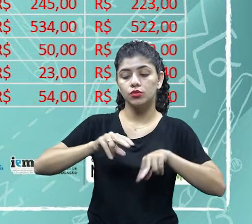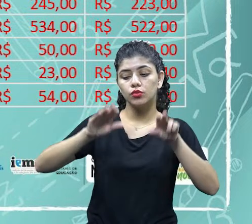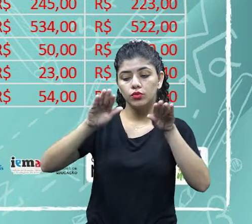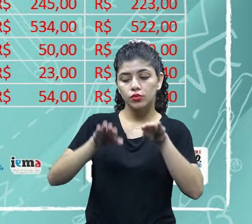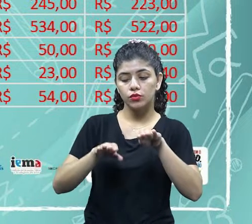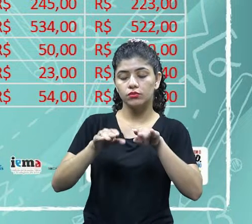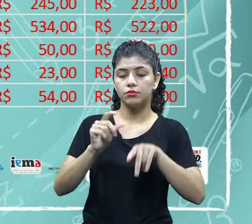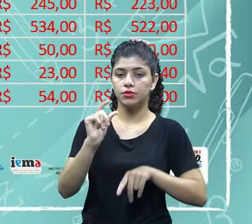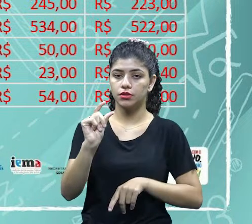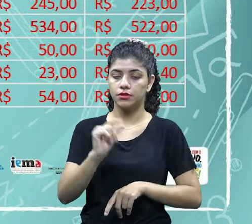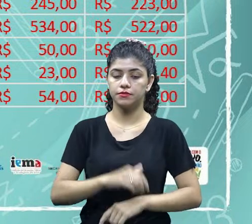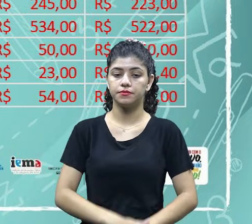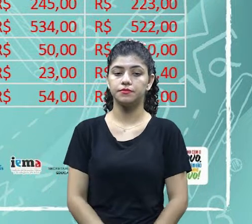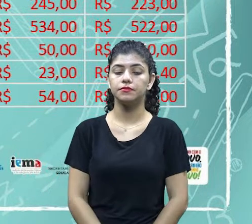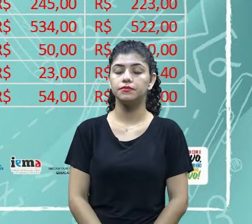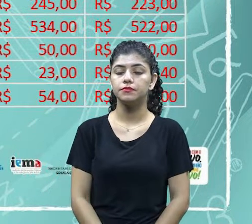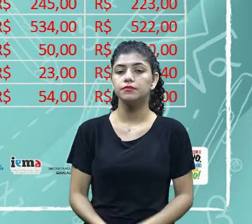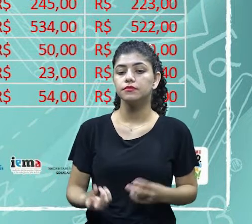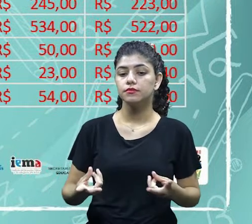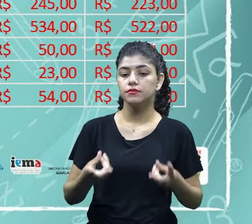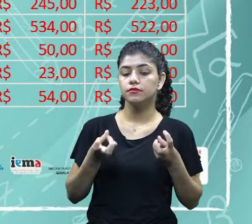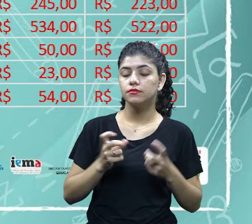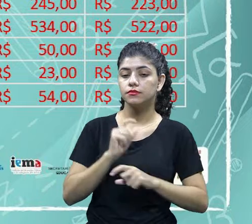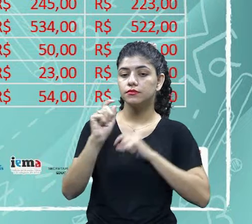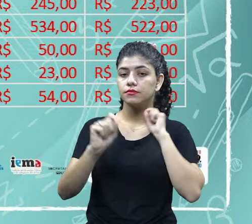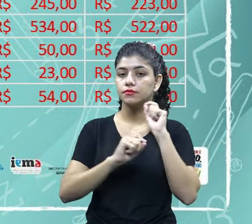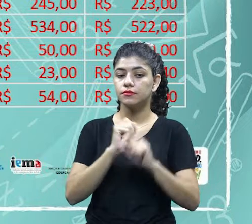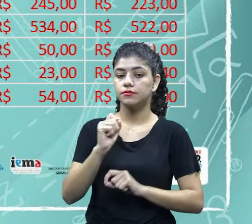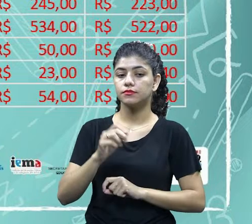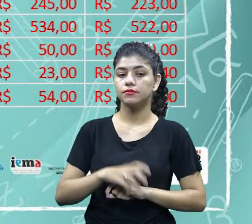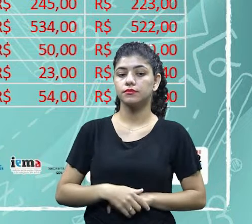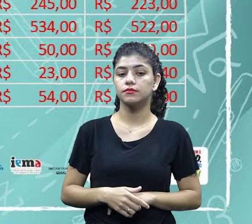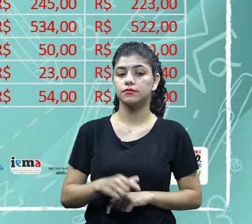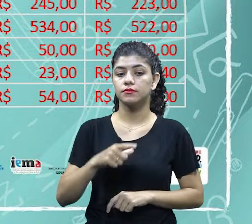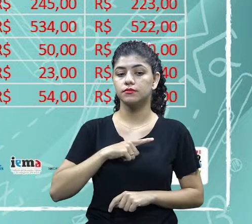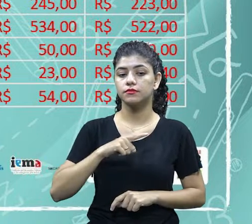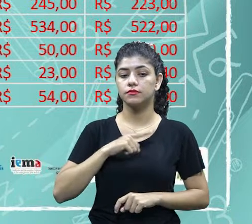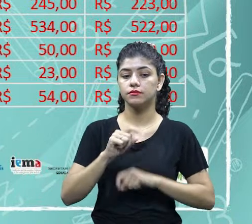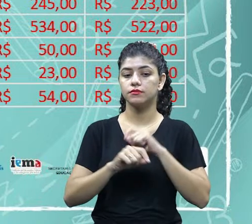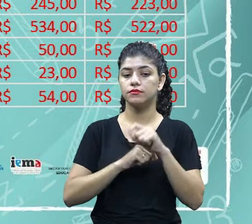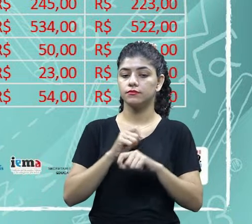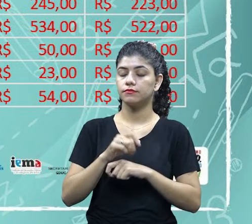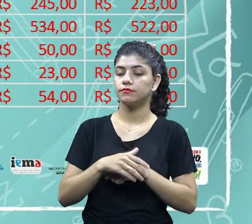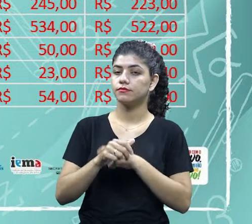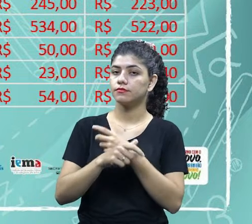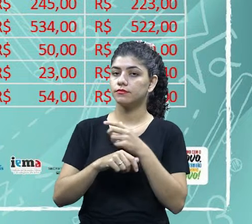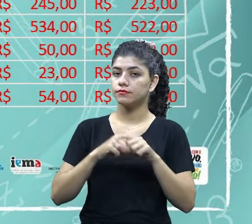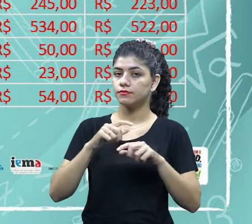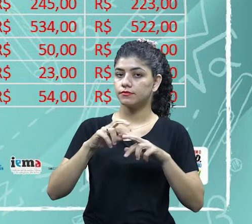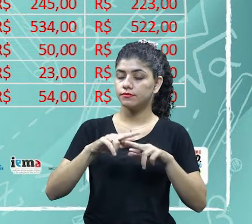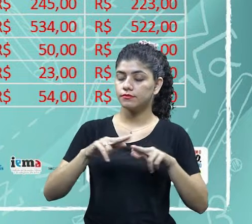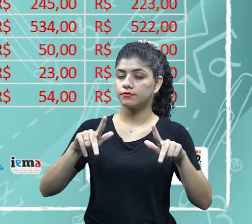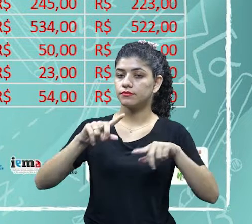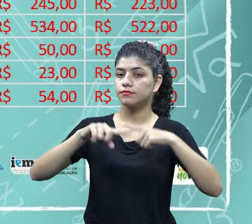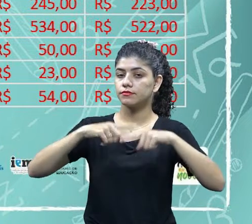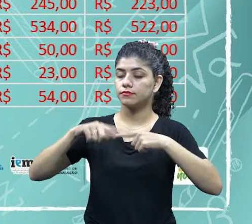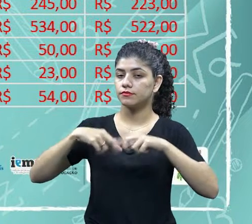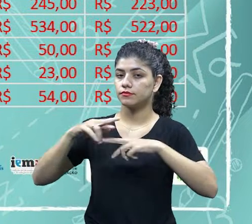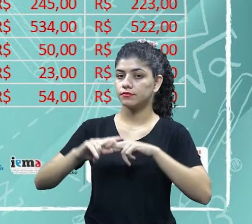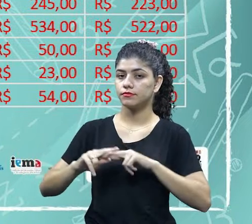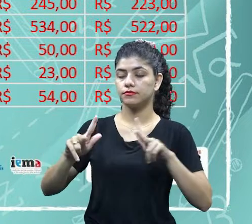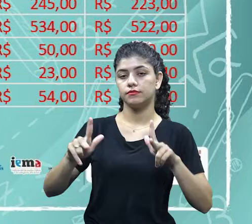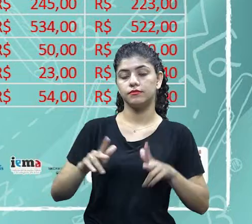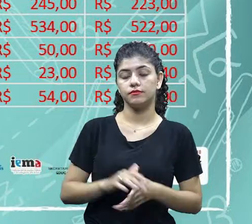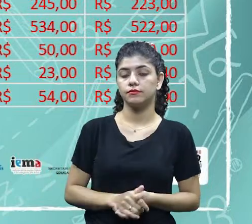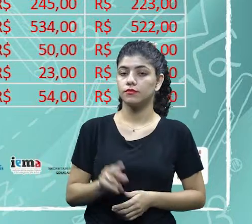pouco. Então, vejo que a energia elétrica ela acaba sendo uma despesa variável, então ela vai variar de acordo com o consumo